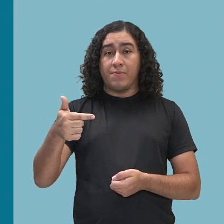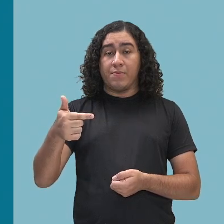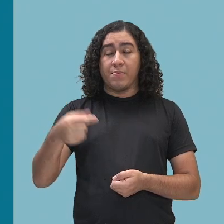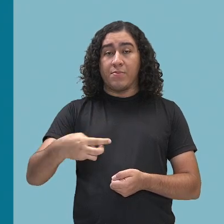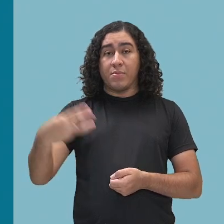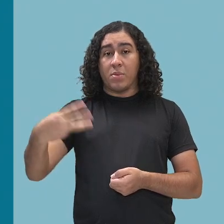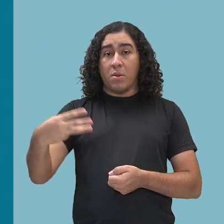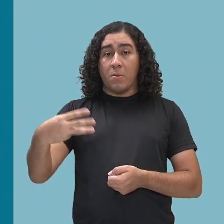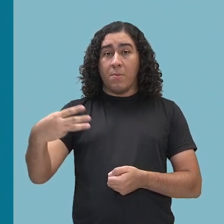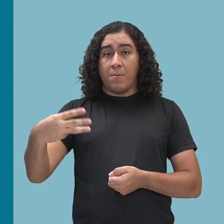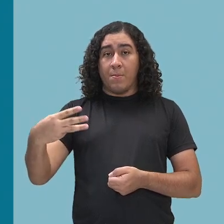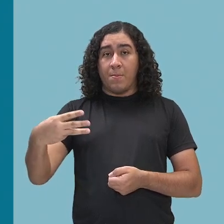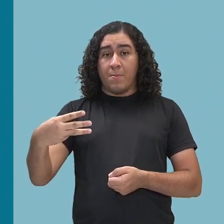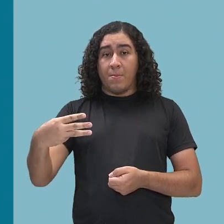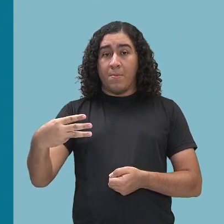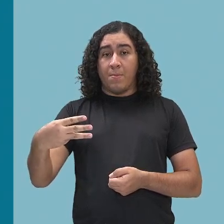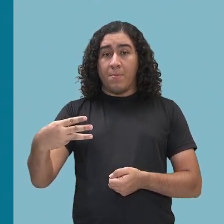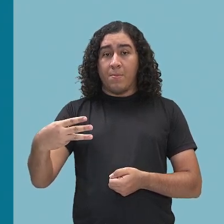third,